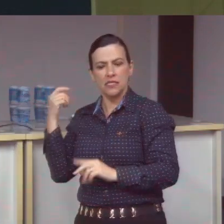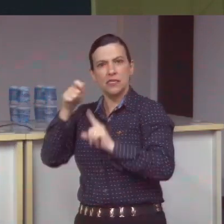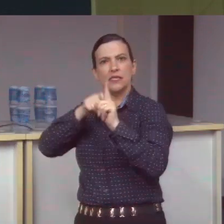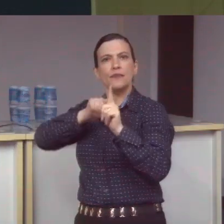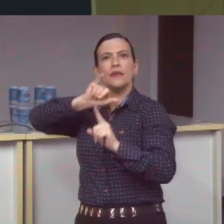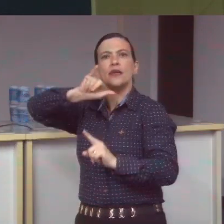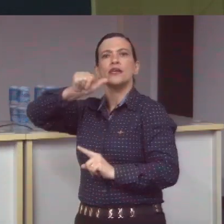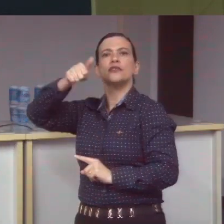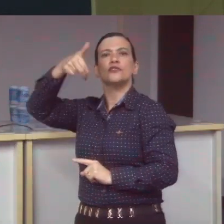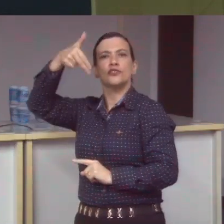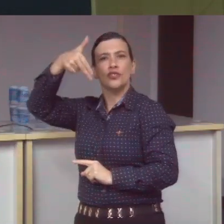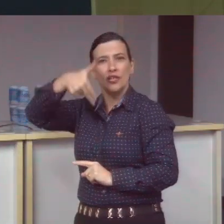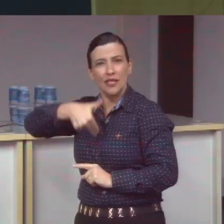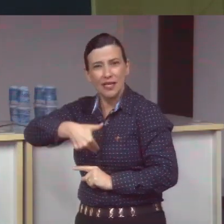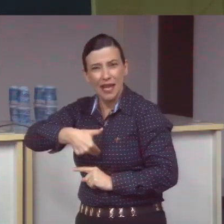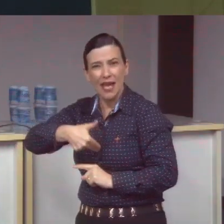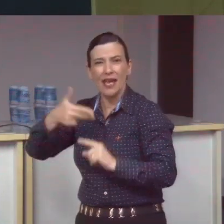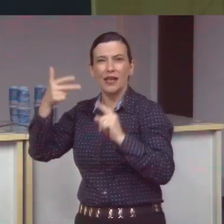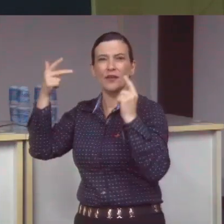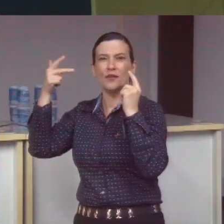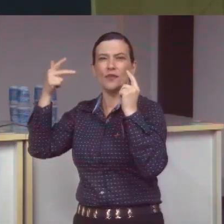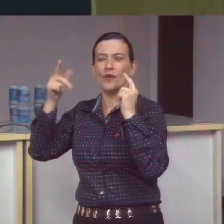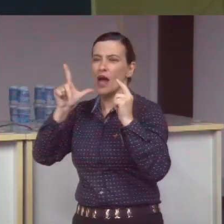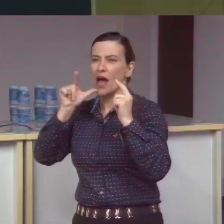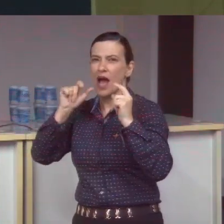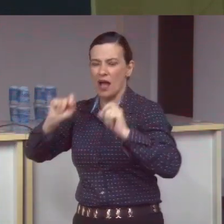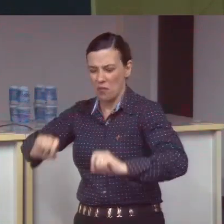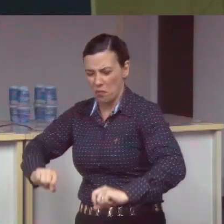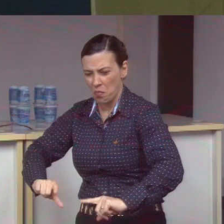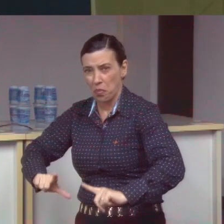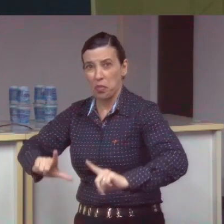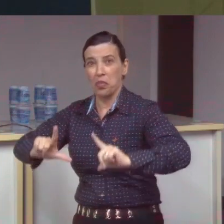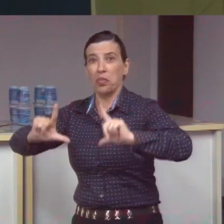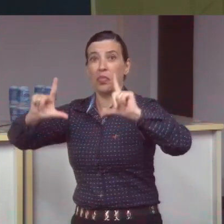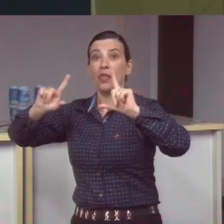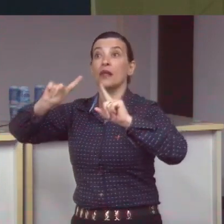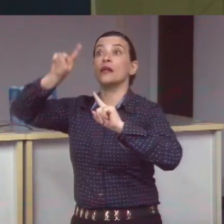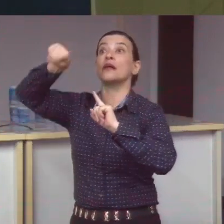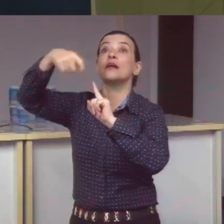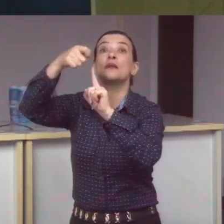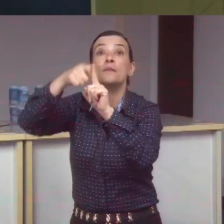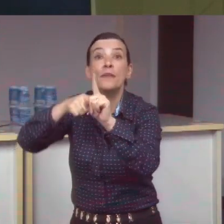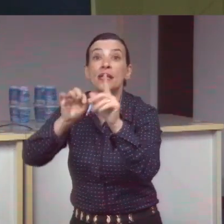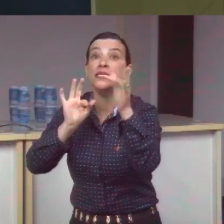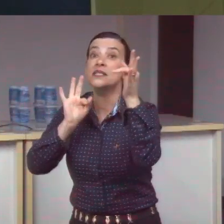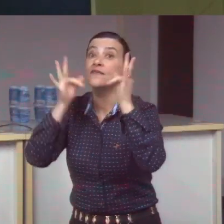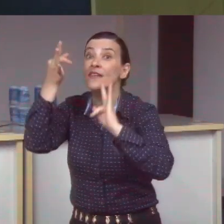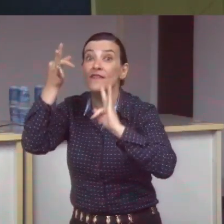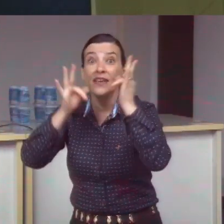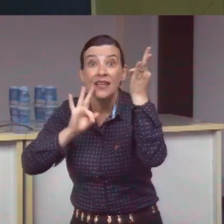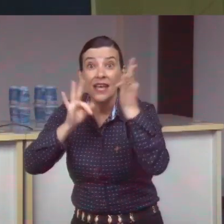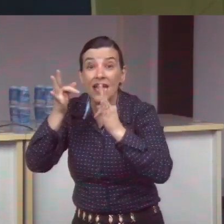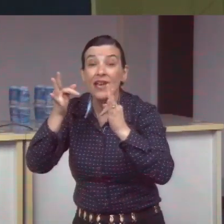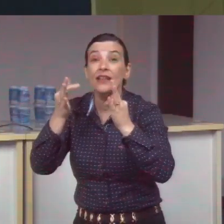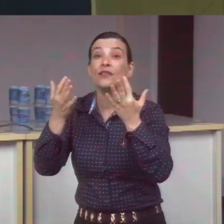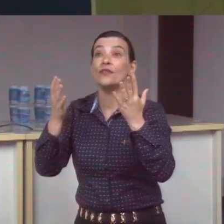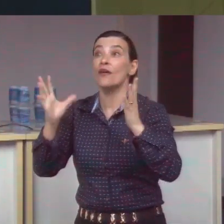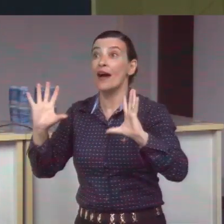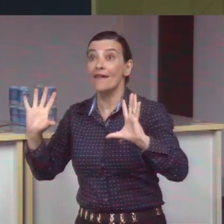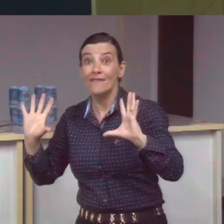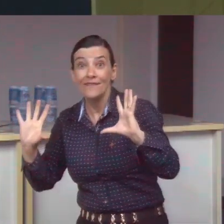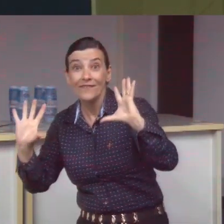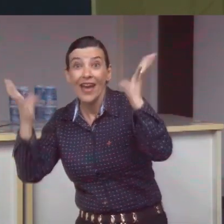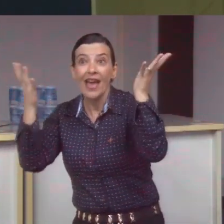daquele ano não aconteceu. Né? As pessoas que dependem economicamente